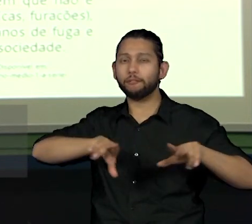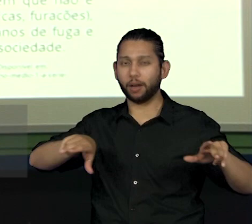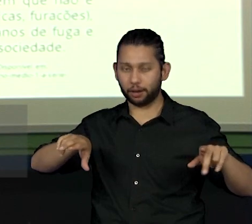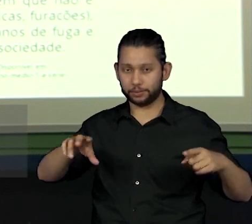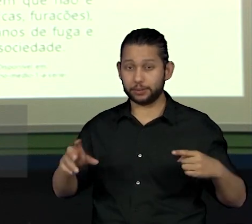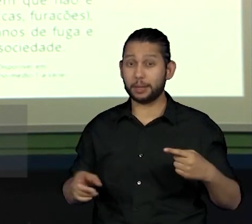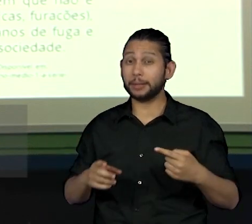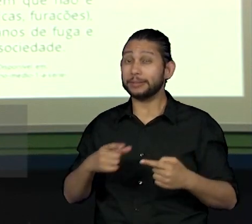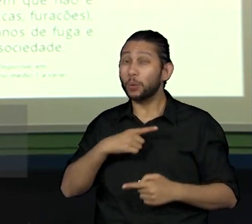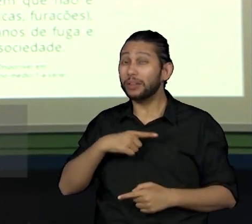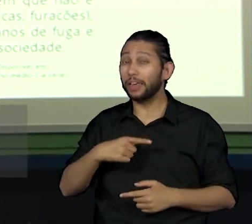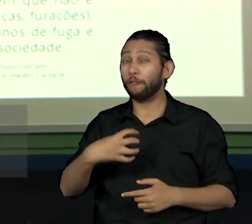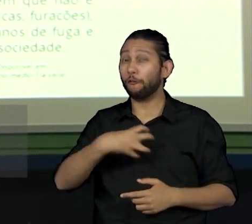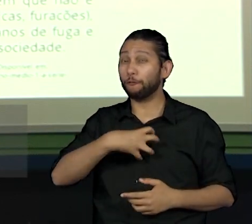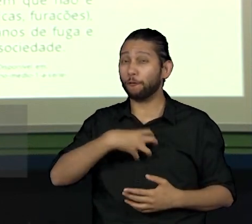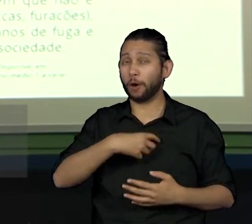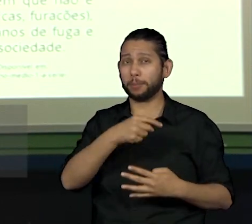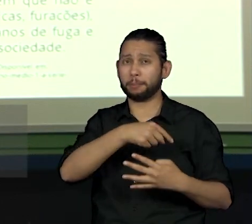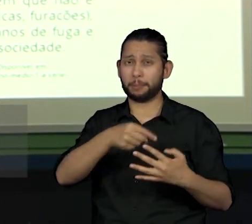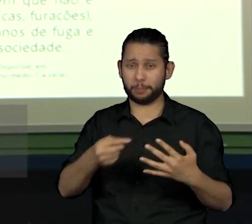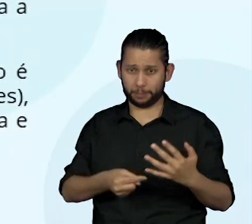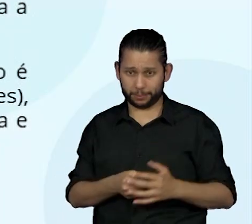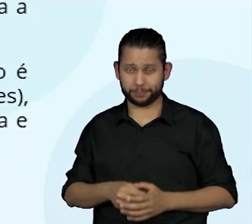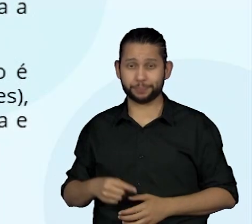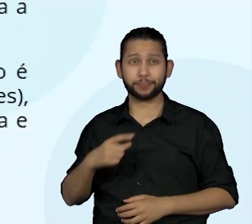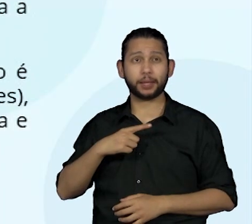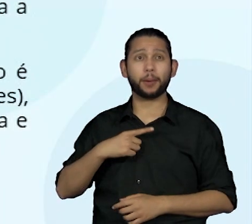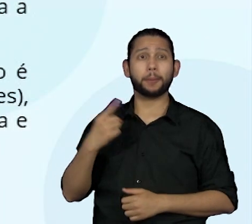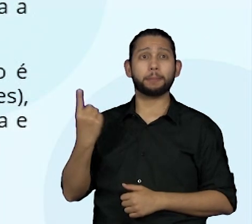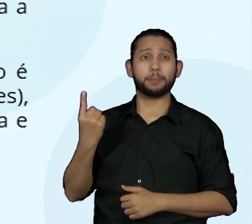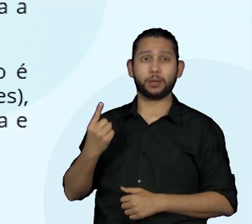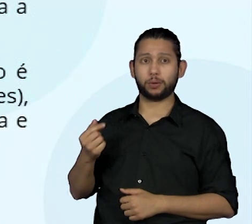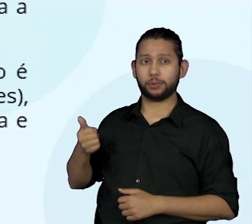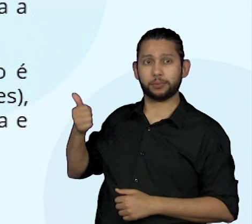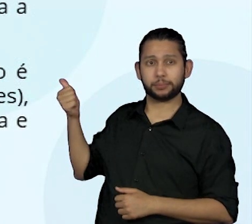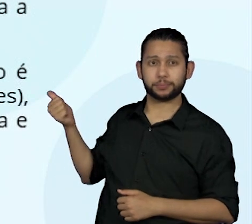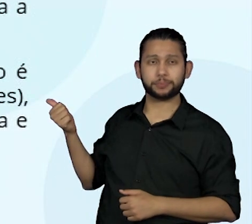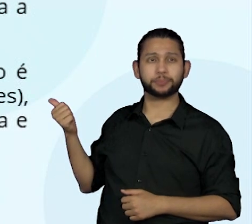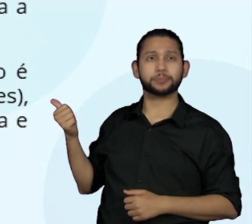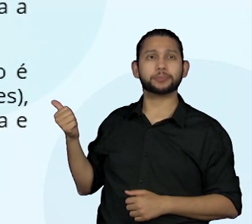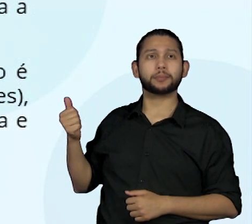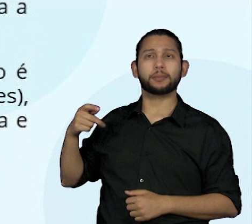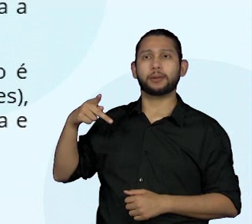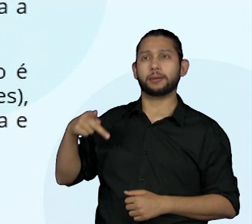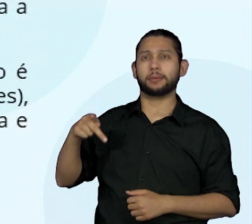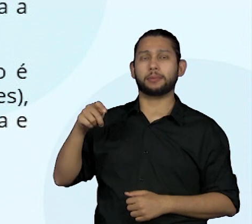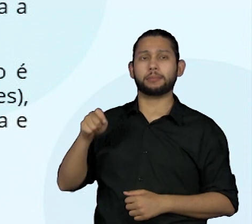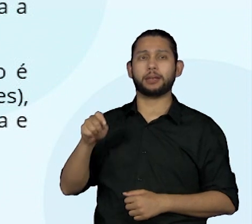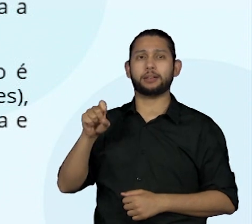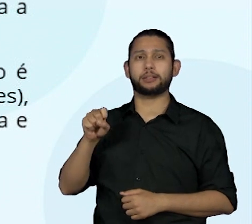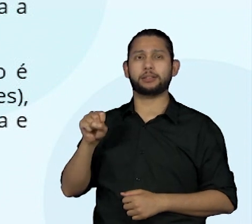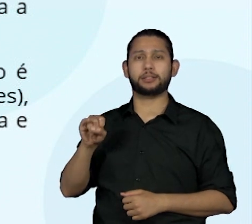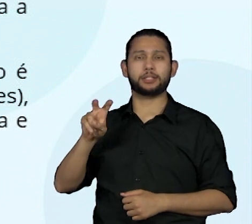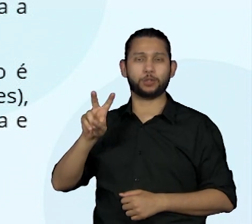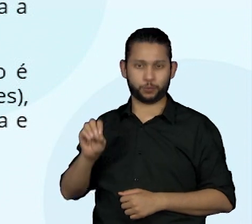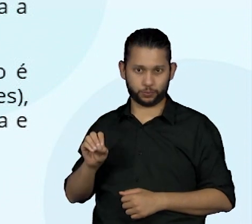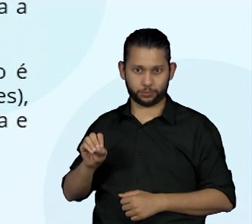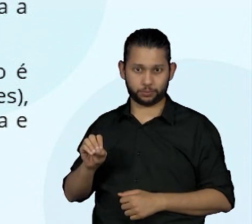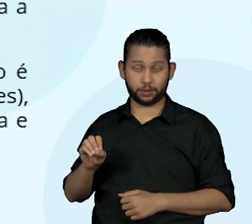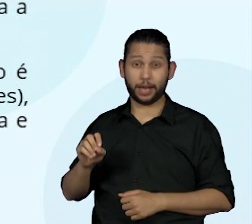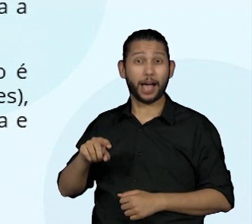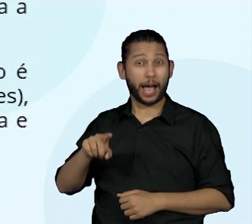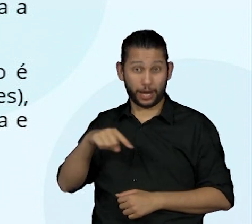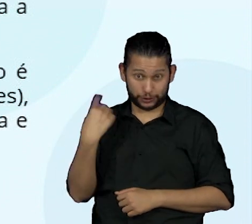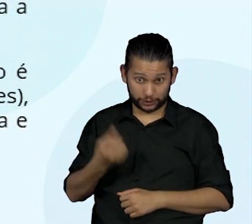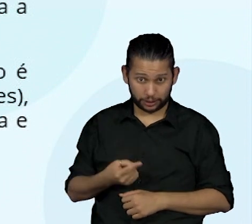de controle passivo. Vamos ler. Trata-se de estudar fenômenos em que não é possível interferência